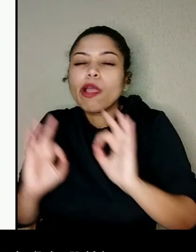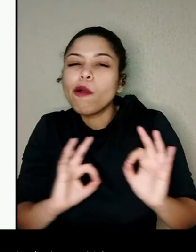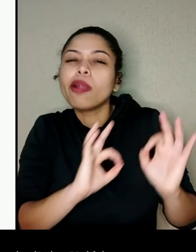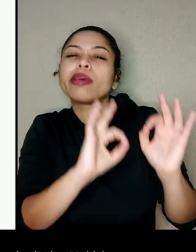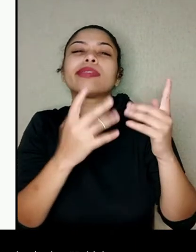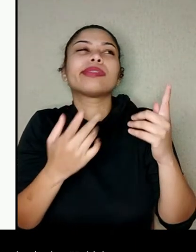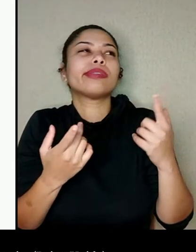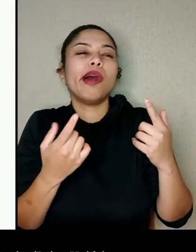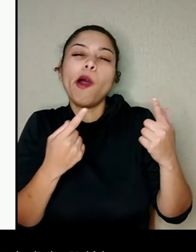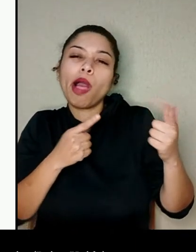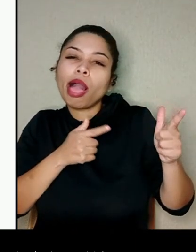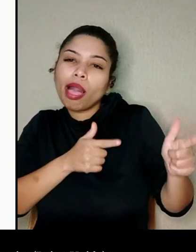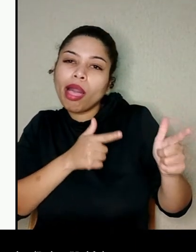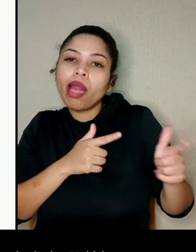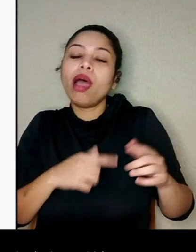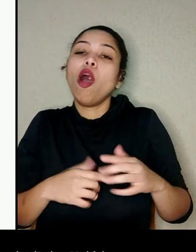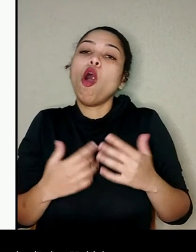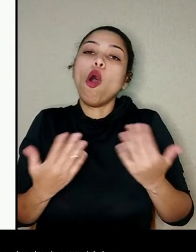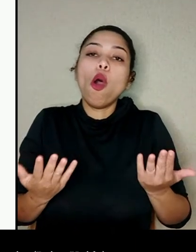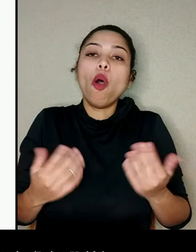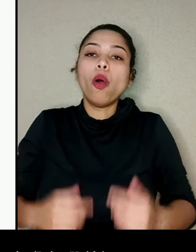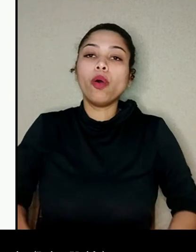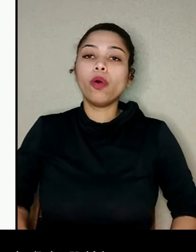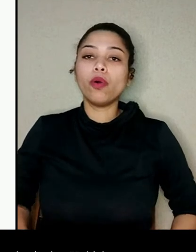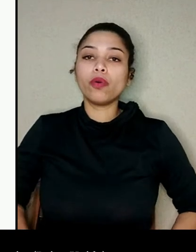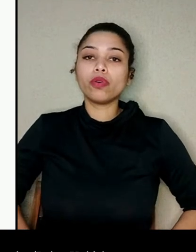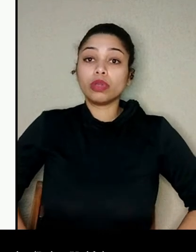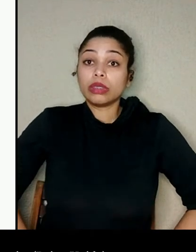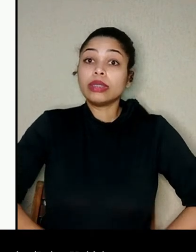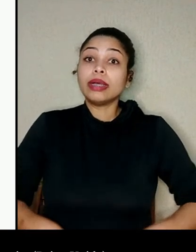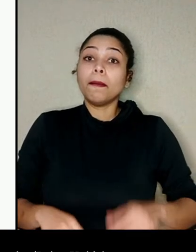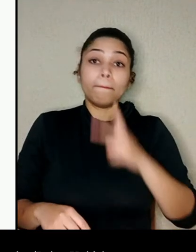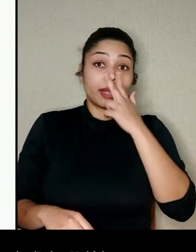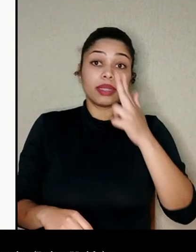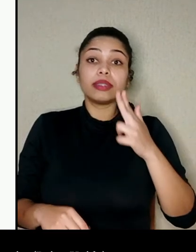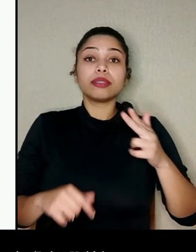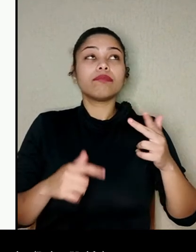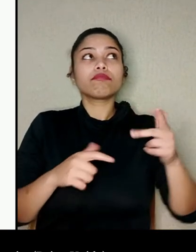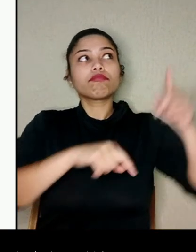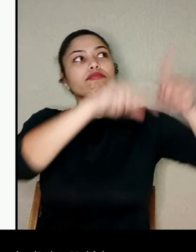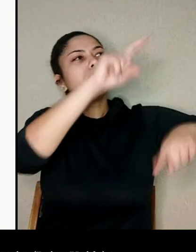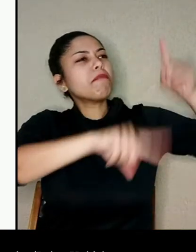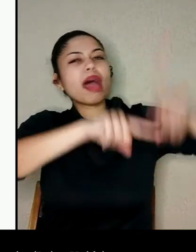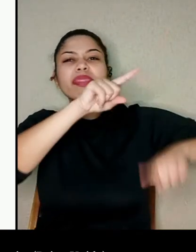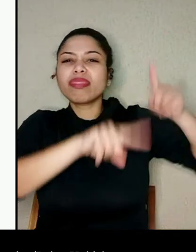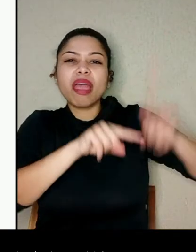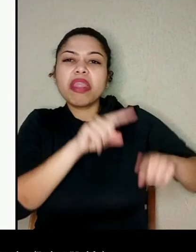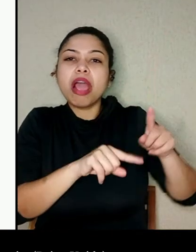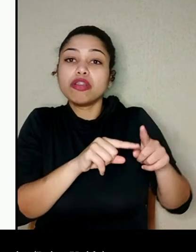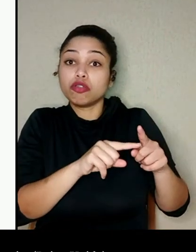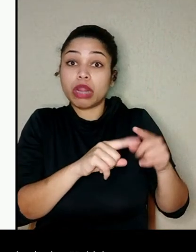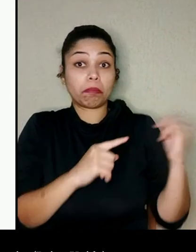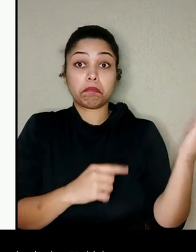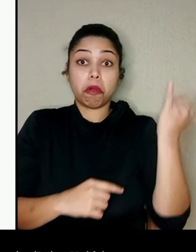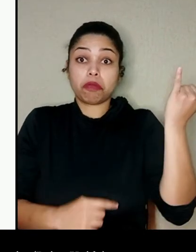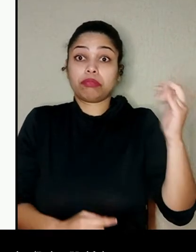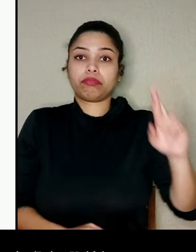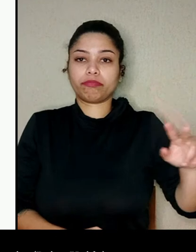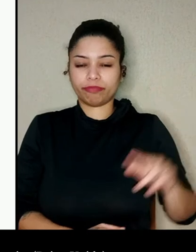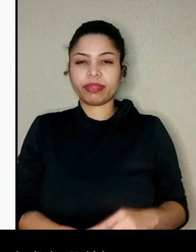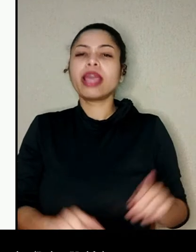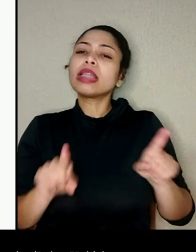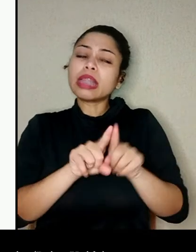fossem apenas grandes display esse materiais e também é uma questão sexual sobre